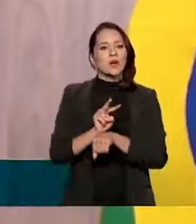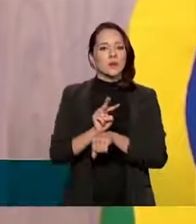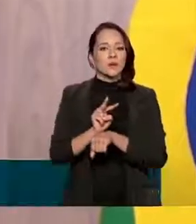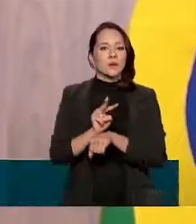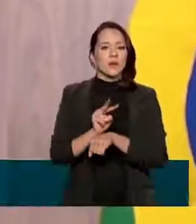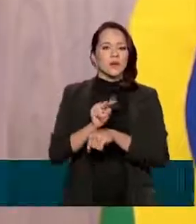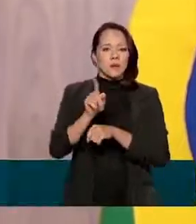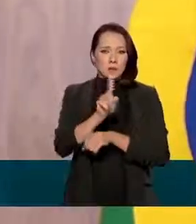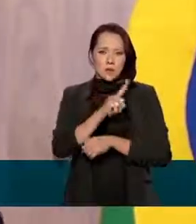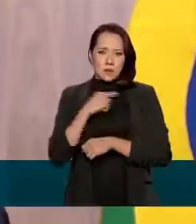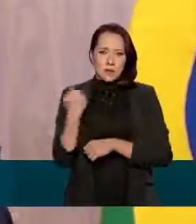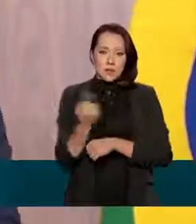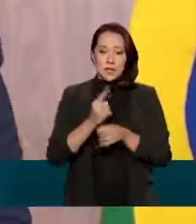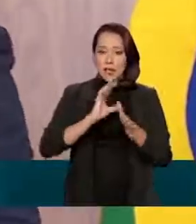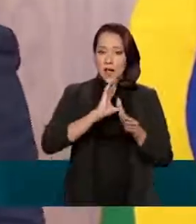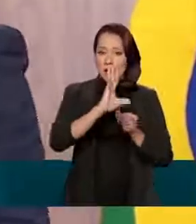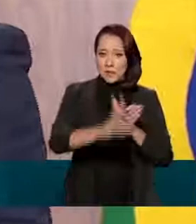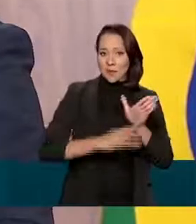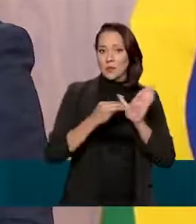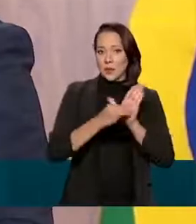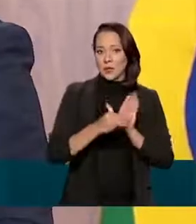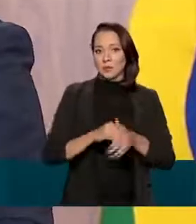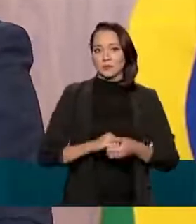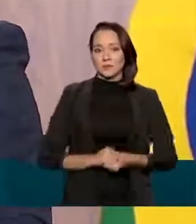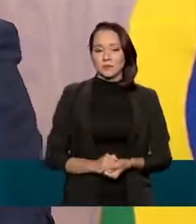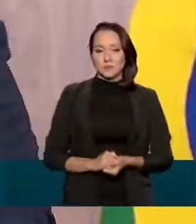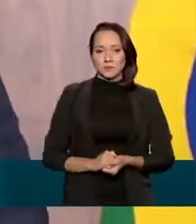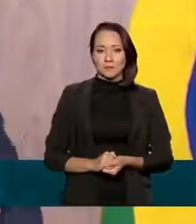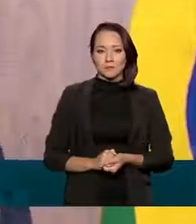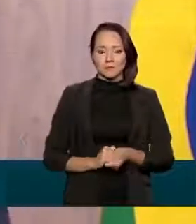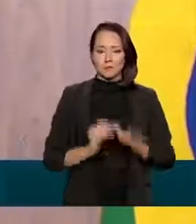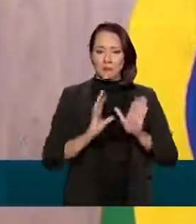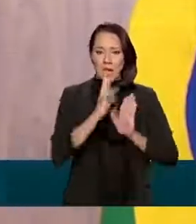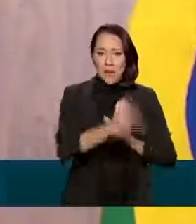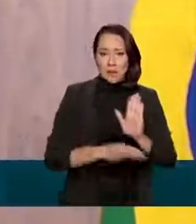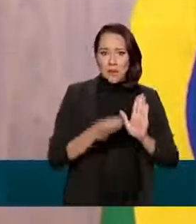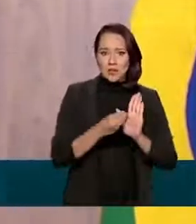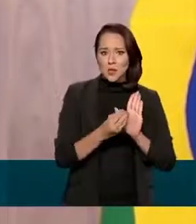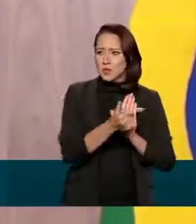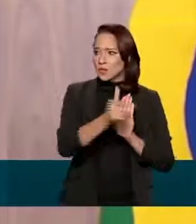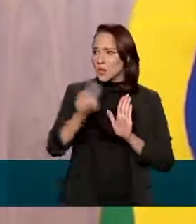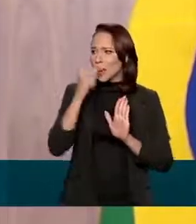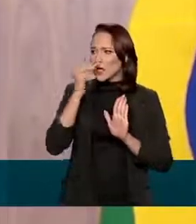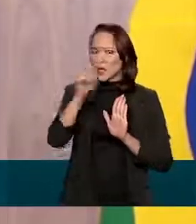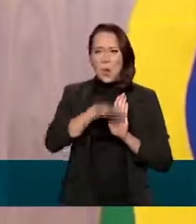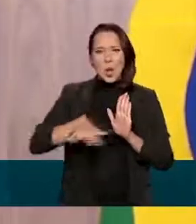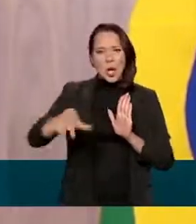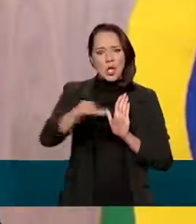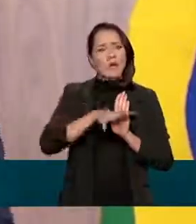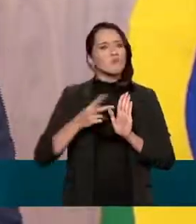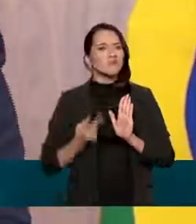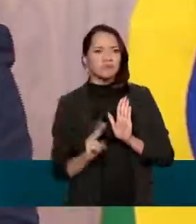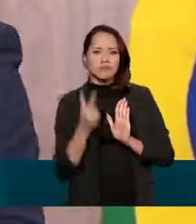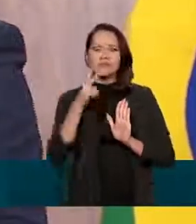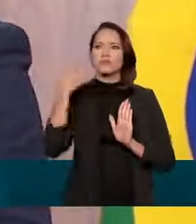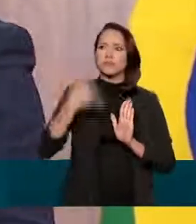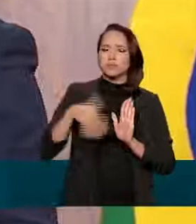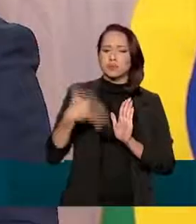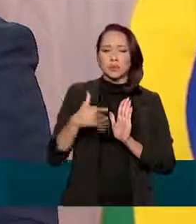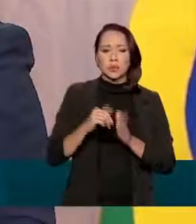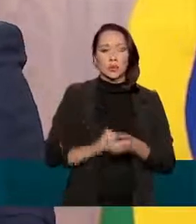protection de nuestra Amazônia a Amazônia para não soltar ou seja um território muito valioso